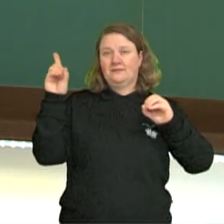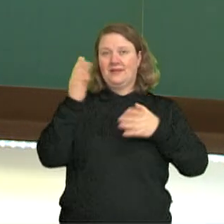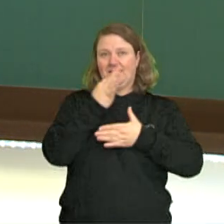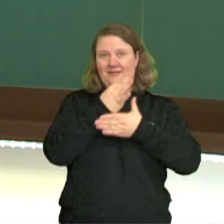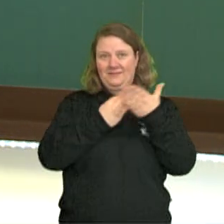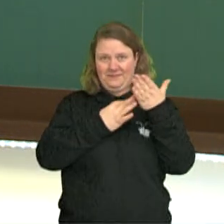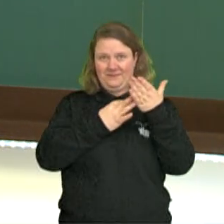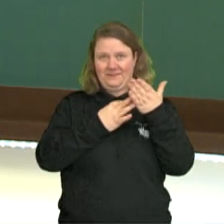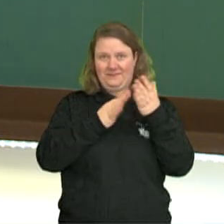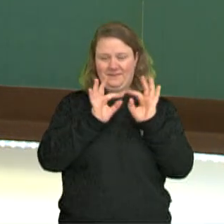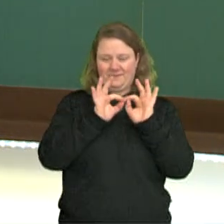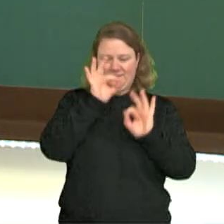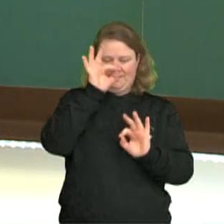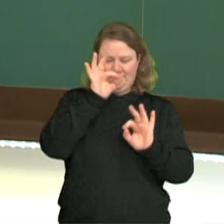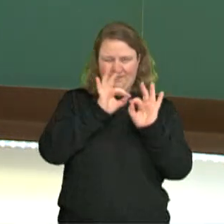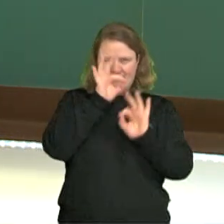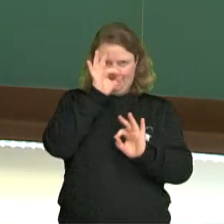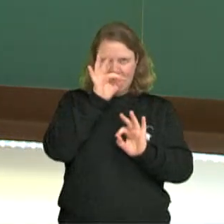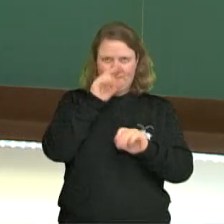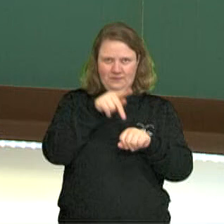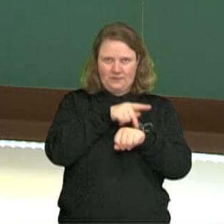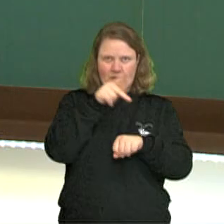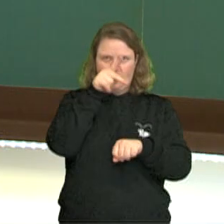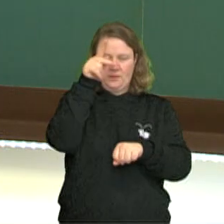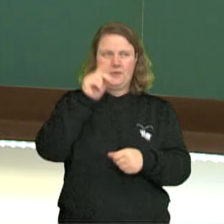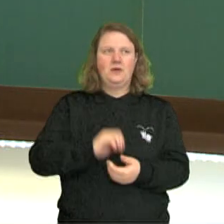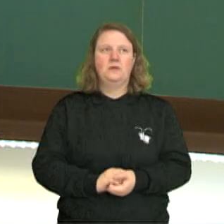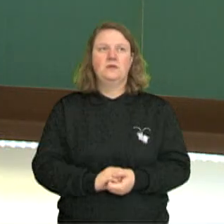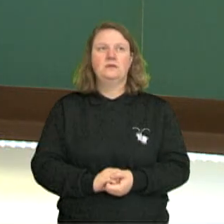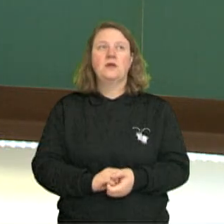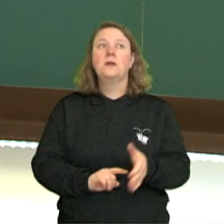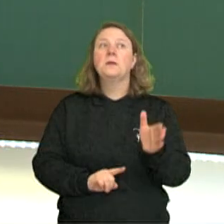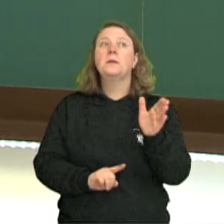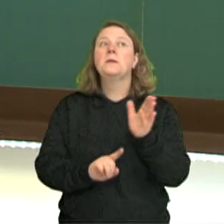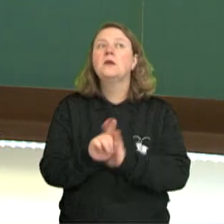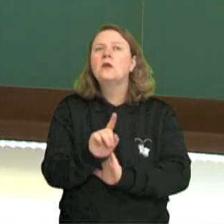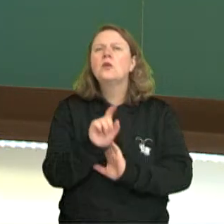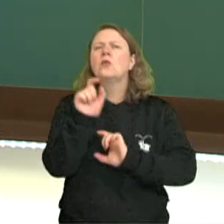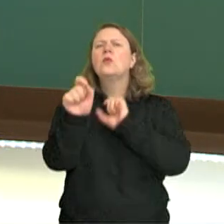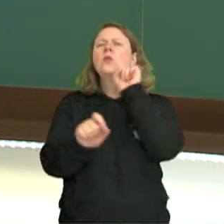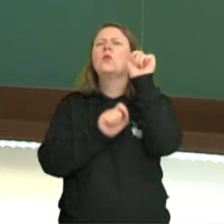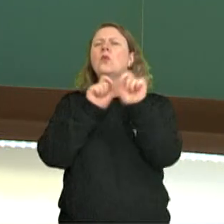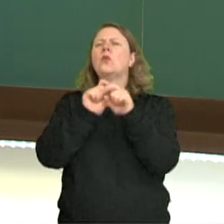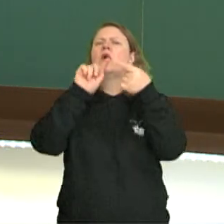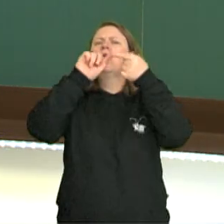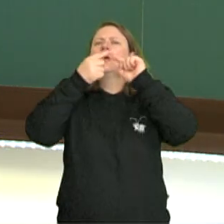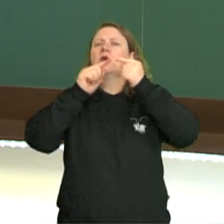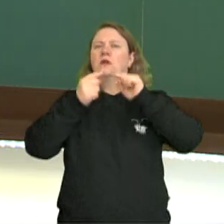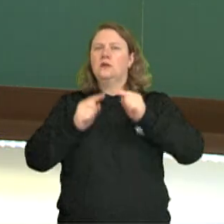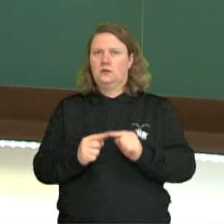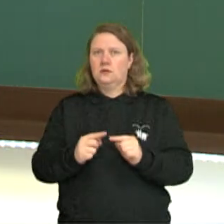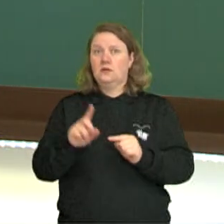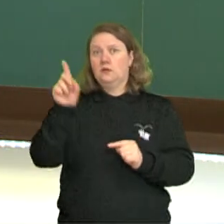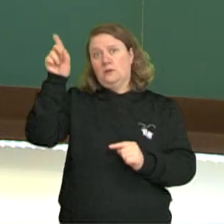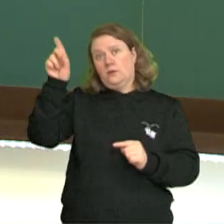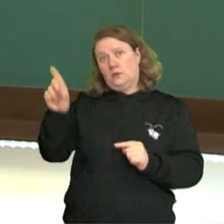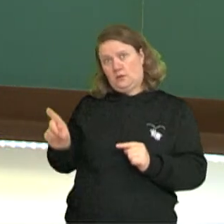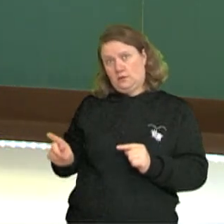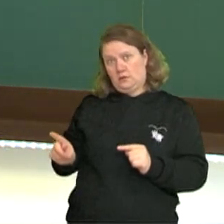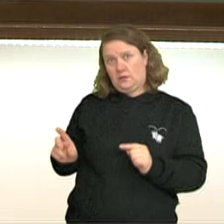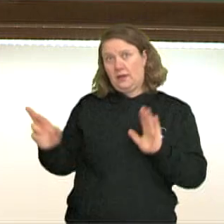nestes versos, né, neste fragmento do poema. E a pergunta é, né, quais são as relações estabelecidas por esses